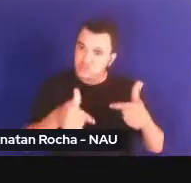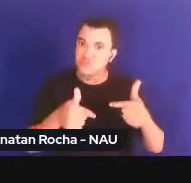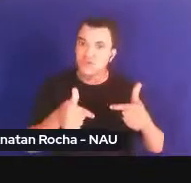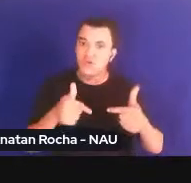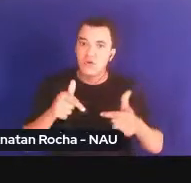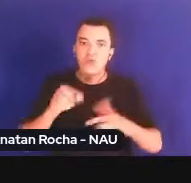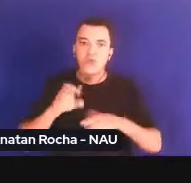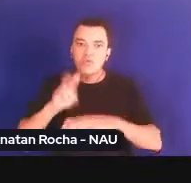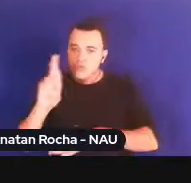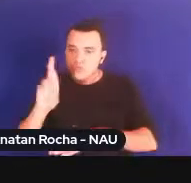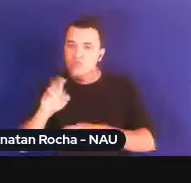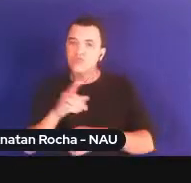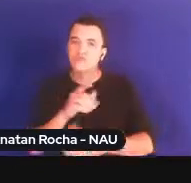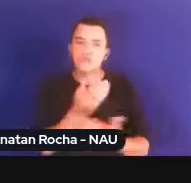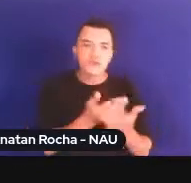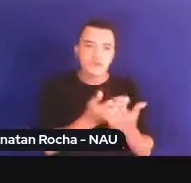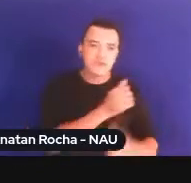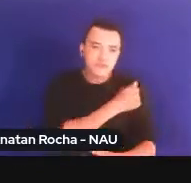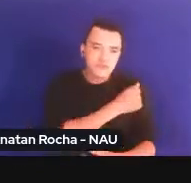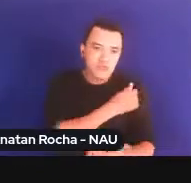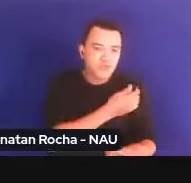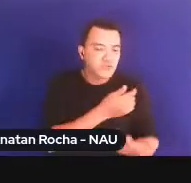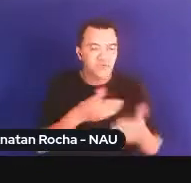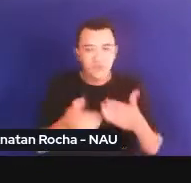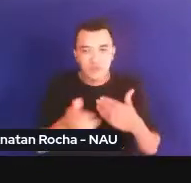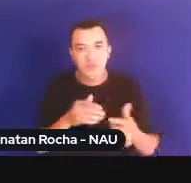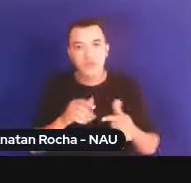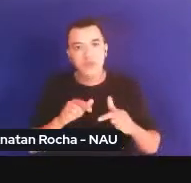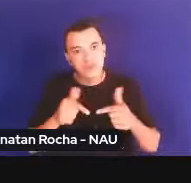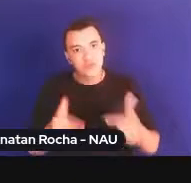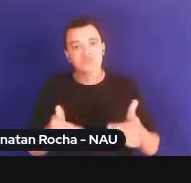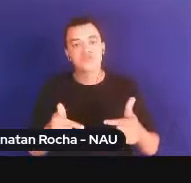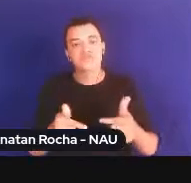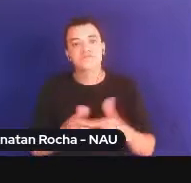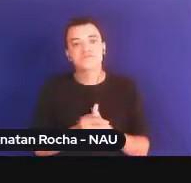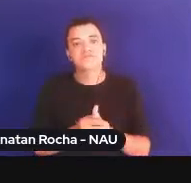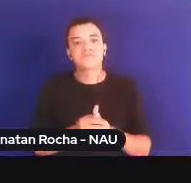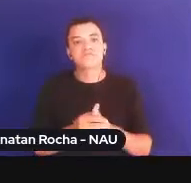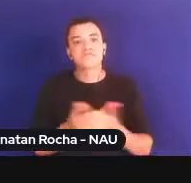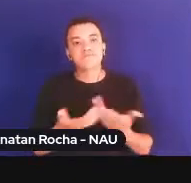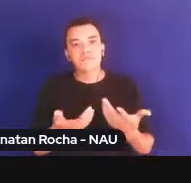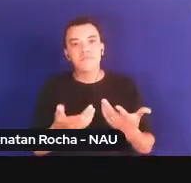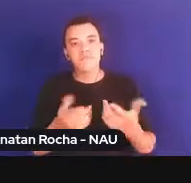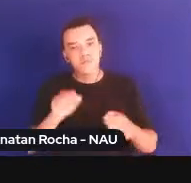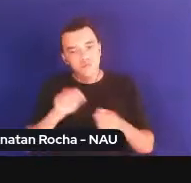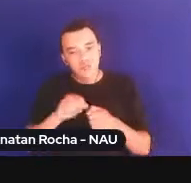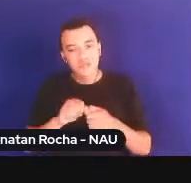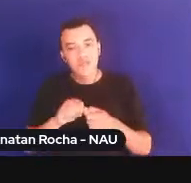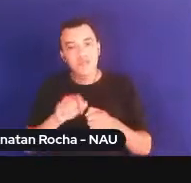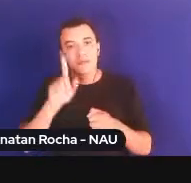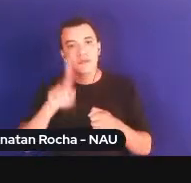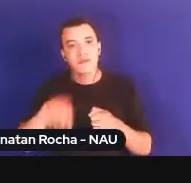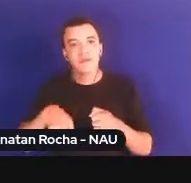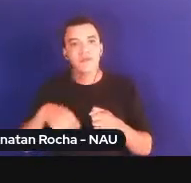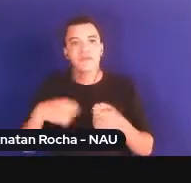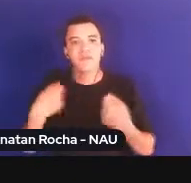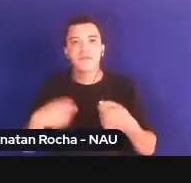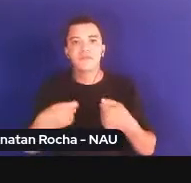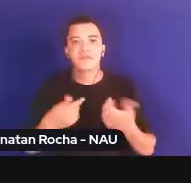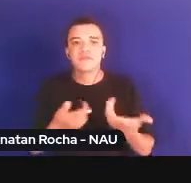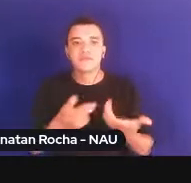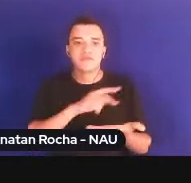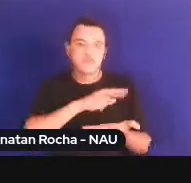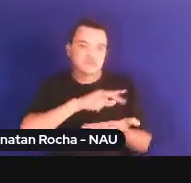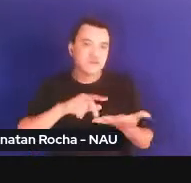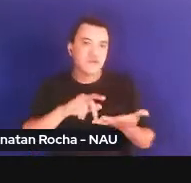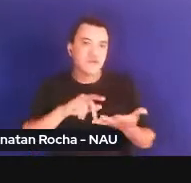todos se conscientizem combater violações e desenvolver ações requer instrumentalização por